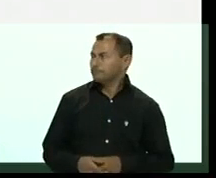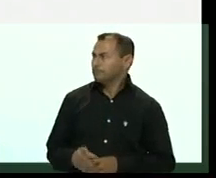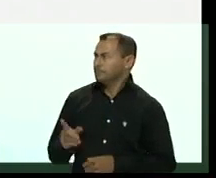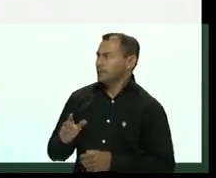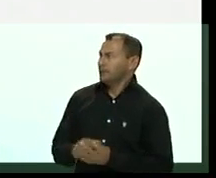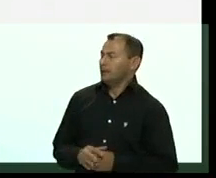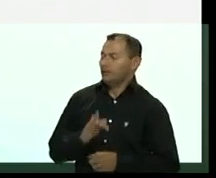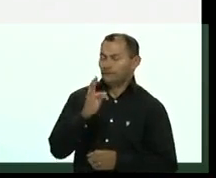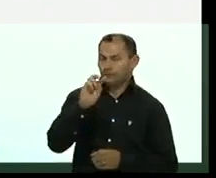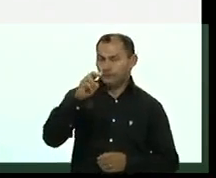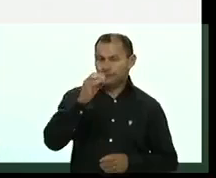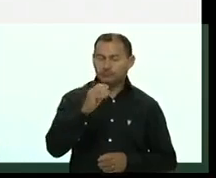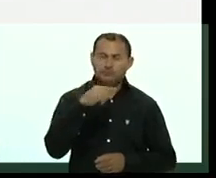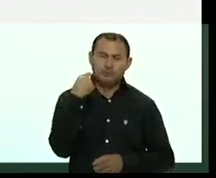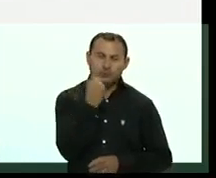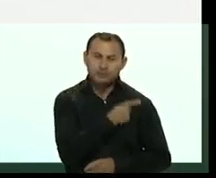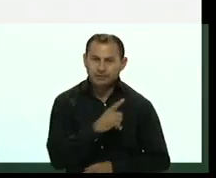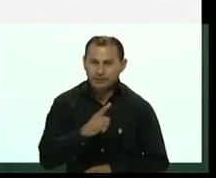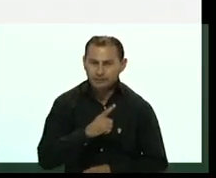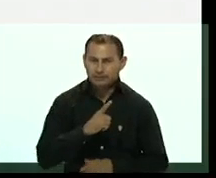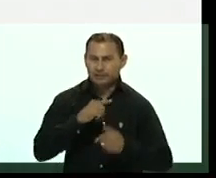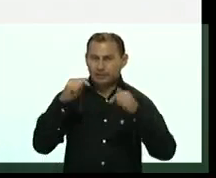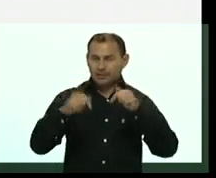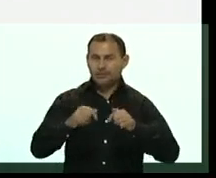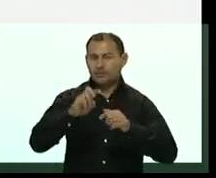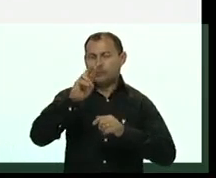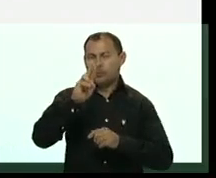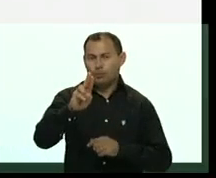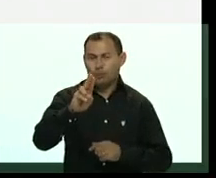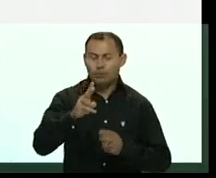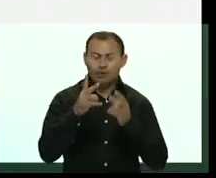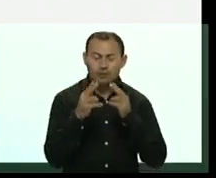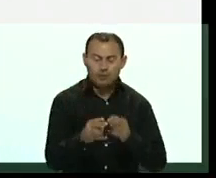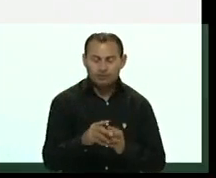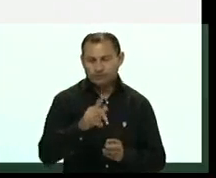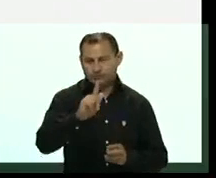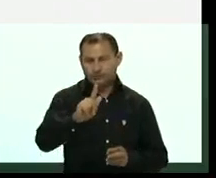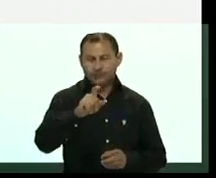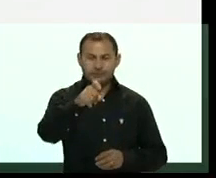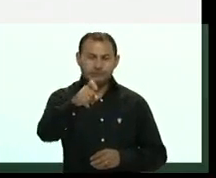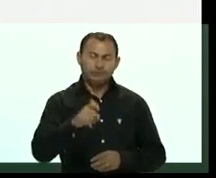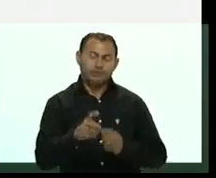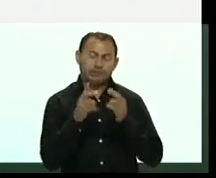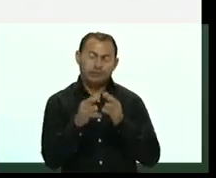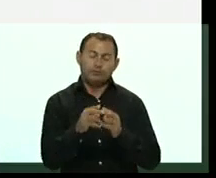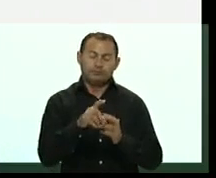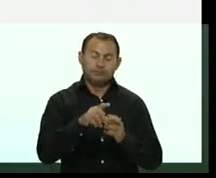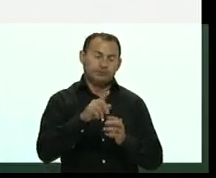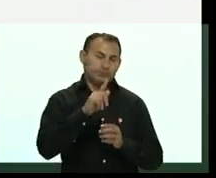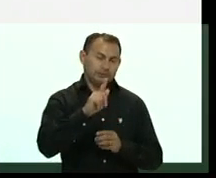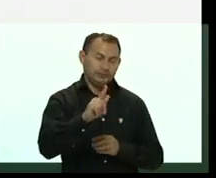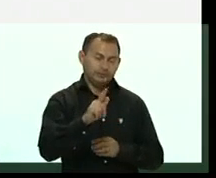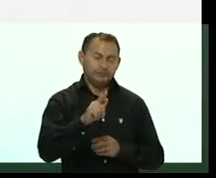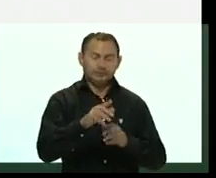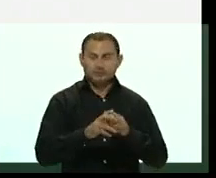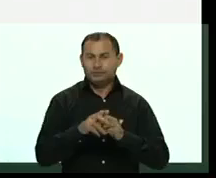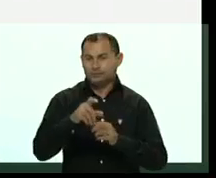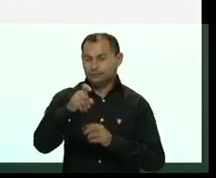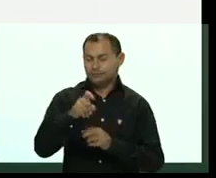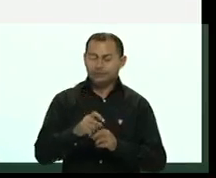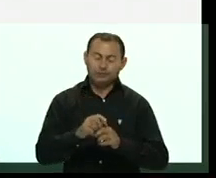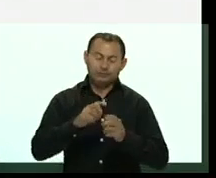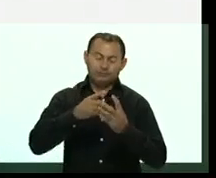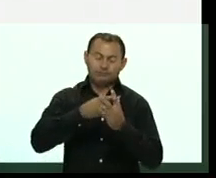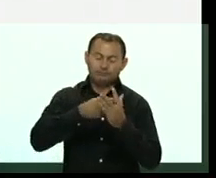Que é uma função. É o que nós temos aqui, ó. O u é igual a g de x, que é igual a x ao quadrado mais 2. Só estou trocando a